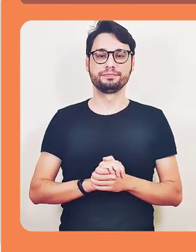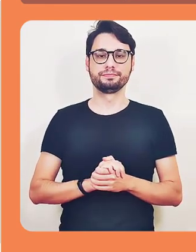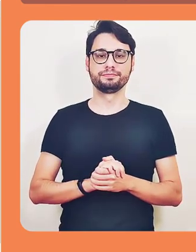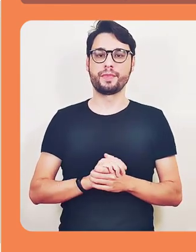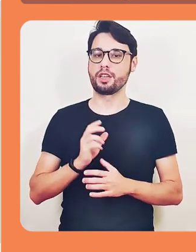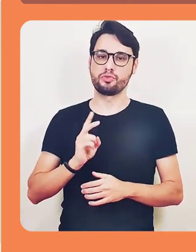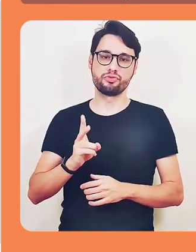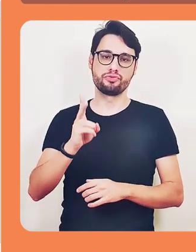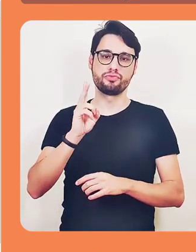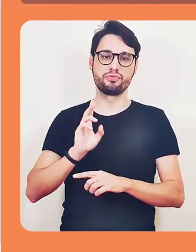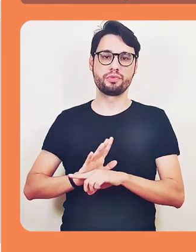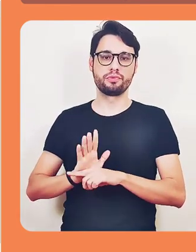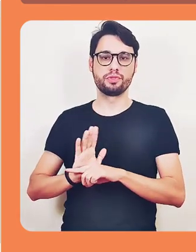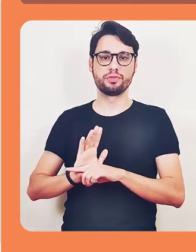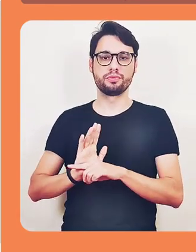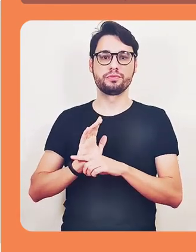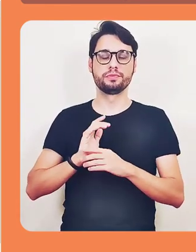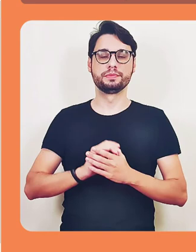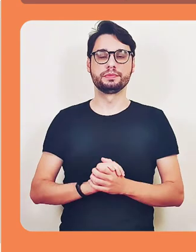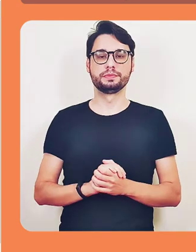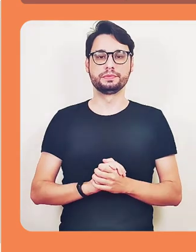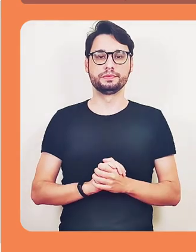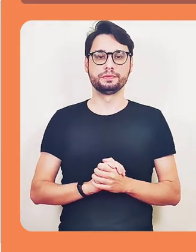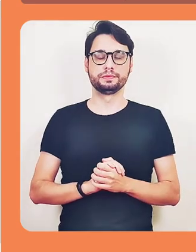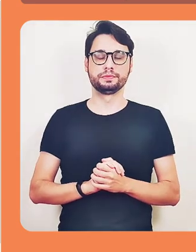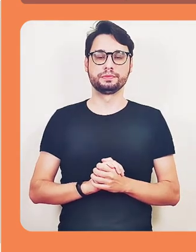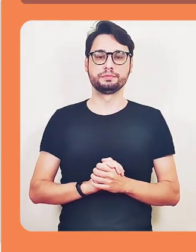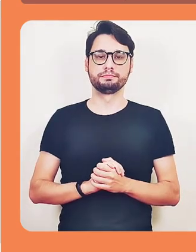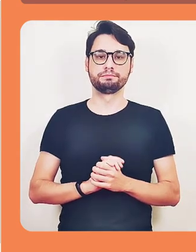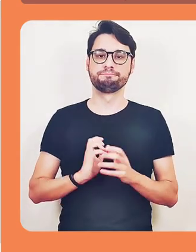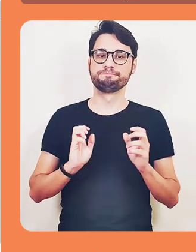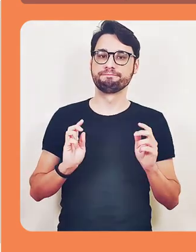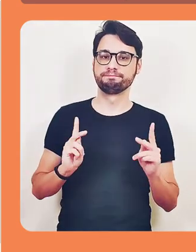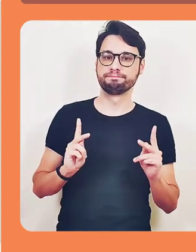que é onde está o vídeo, e o vídeo continua.